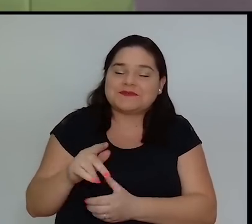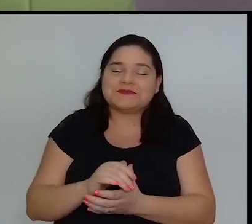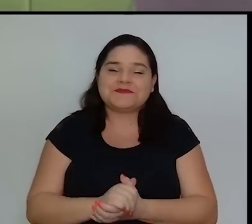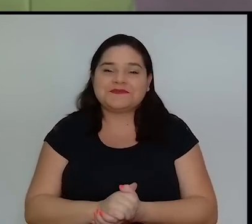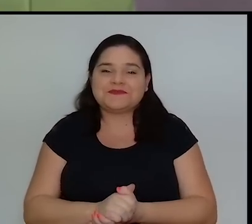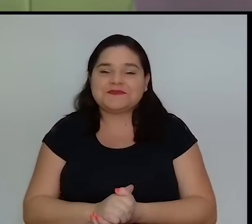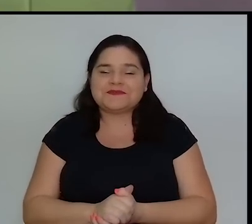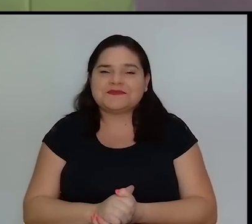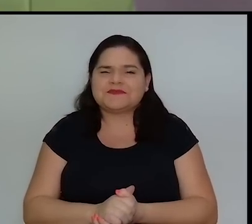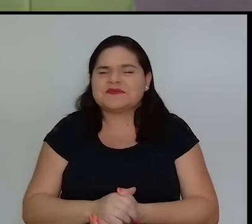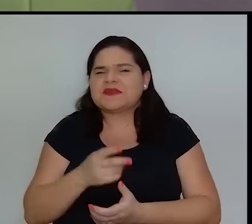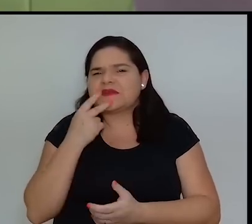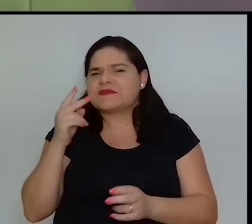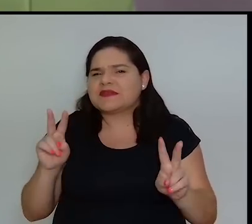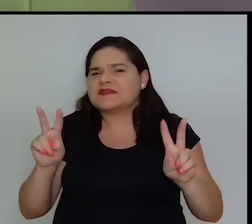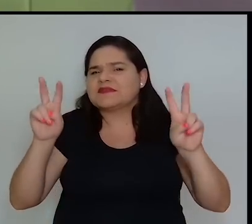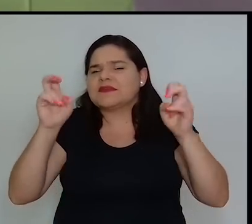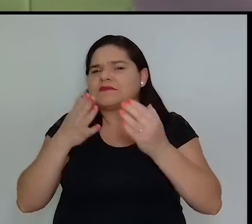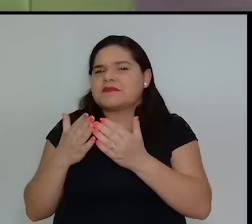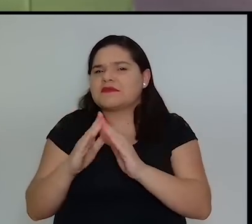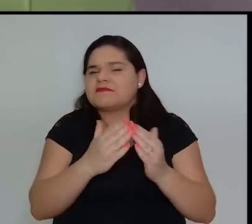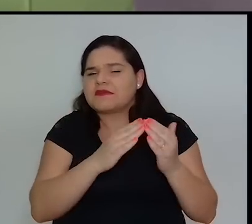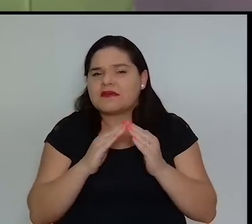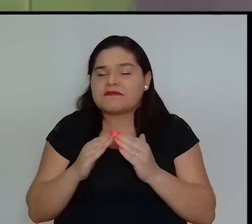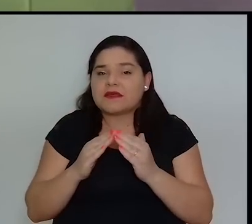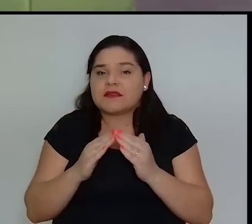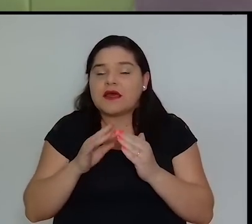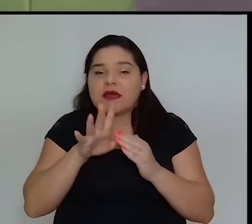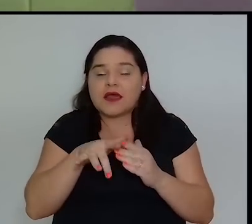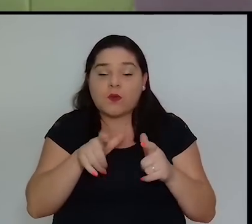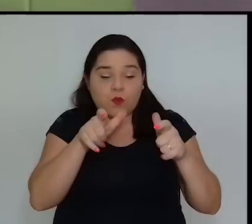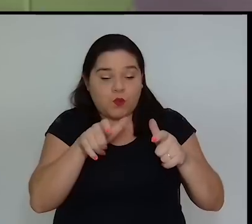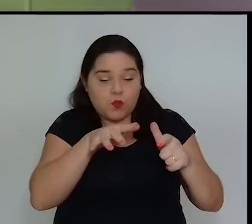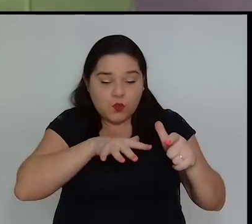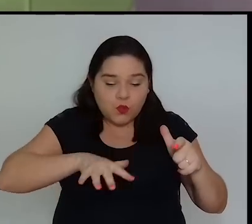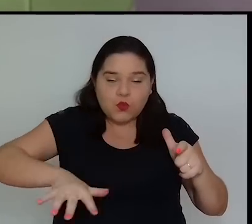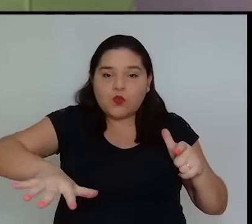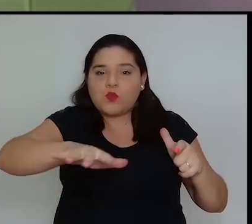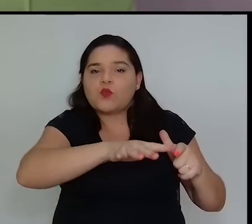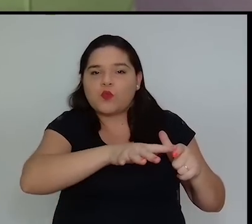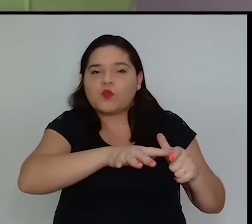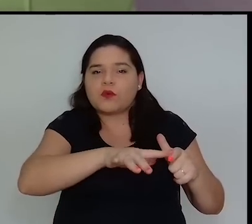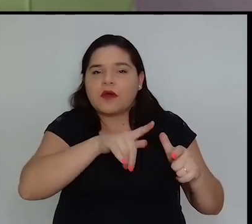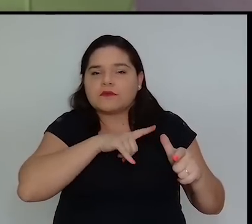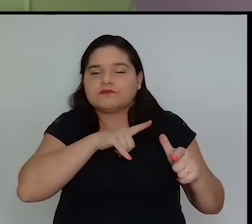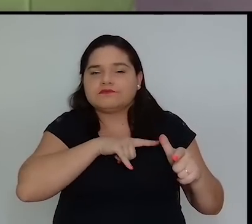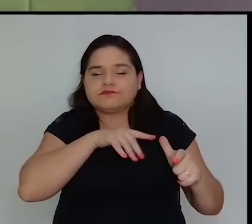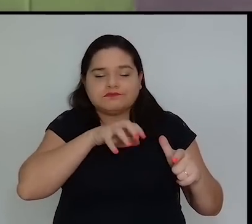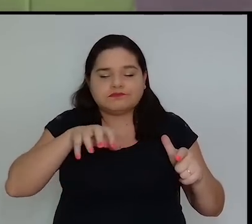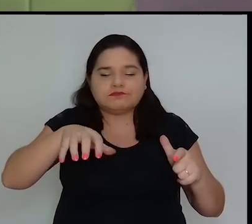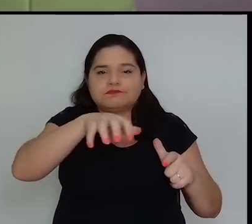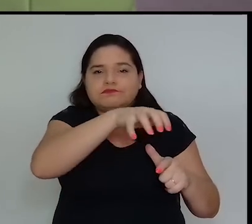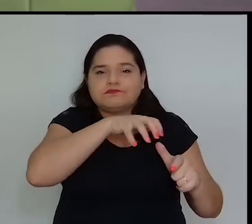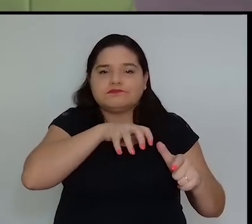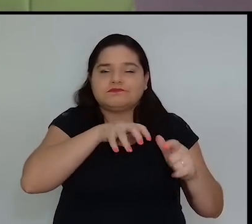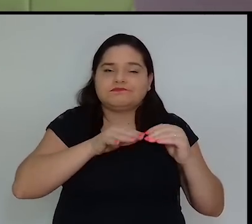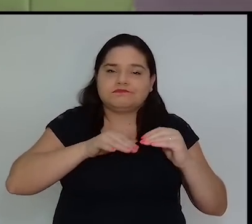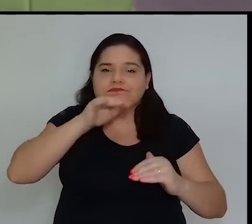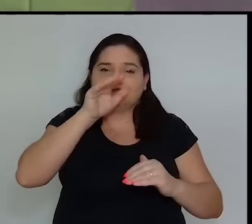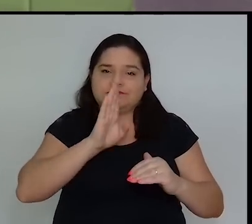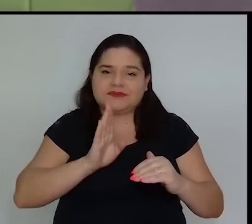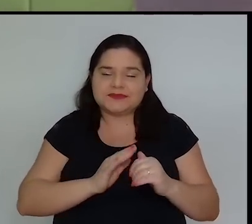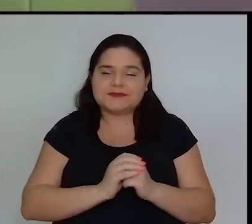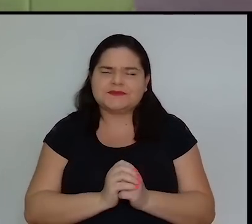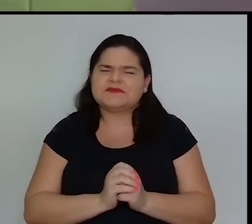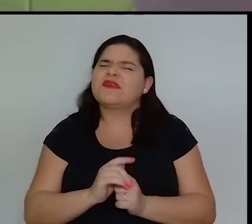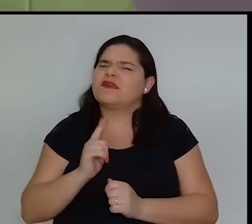quando a gente fala de favela nós estamos falando da concentração geográfica das igualdades do Brasil Então vamos olhar isso